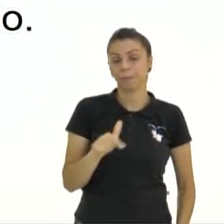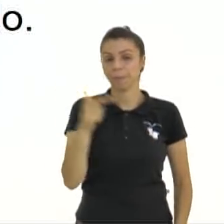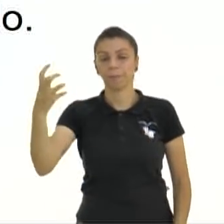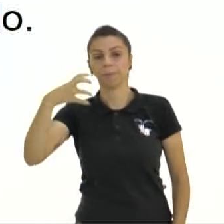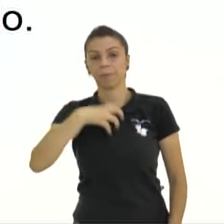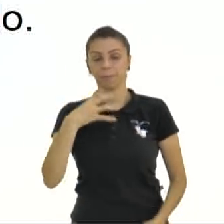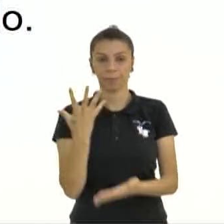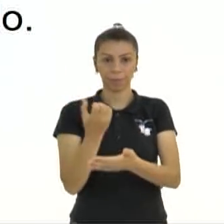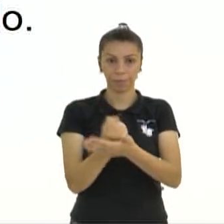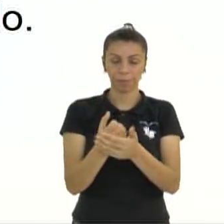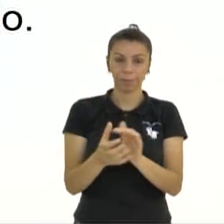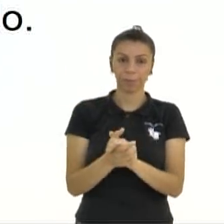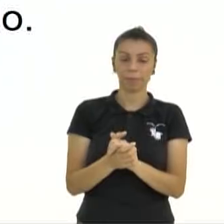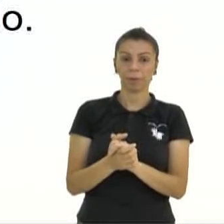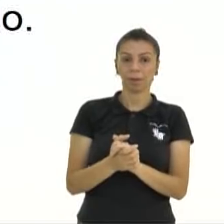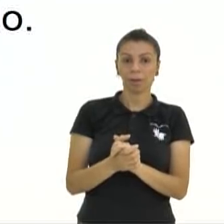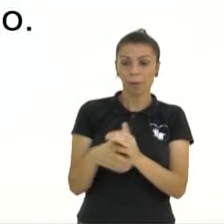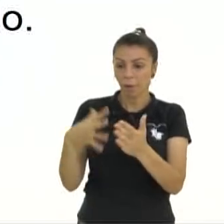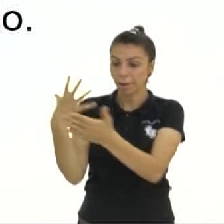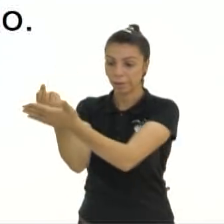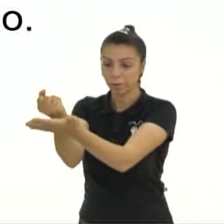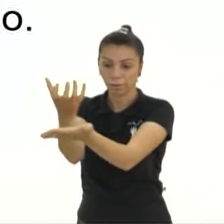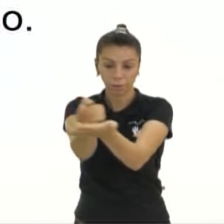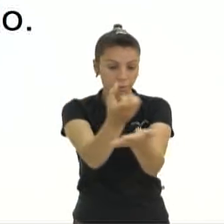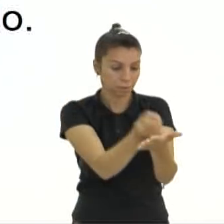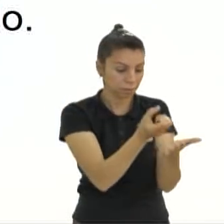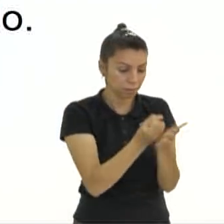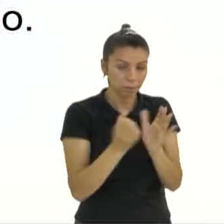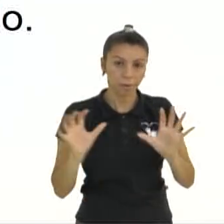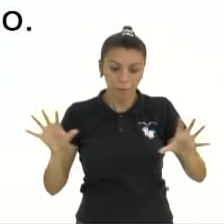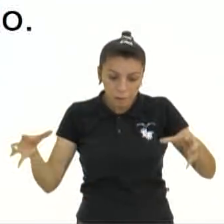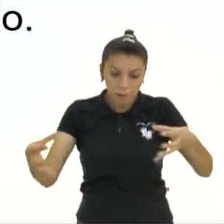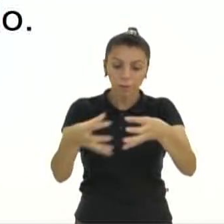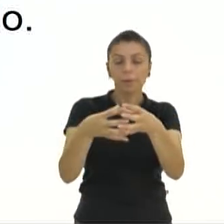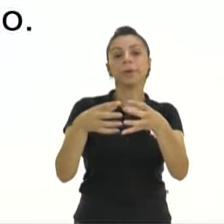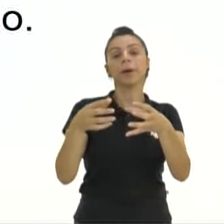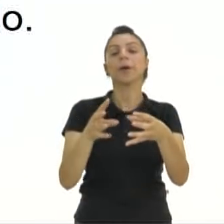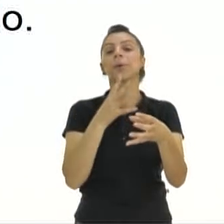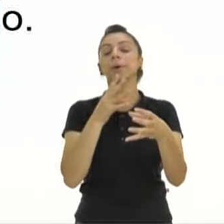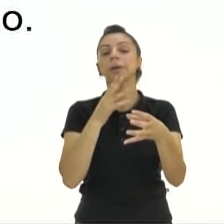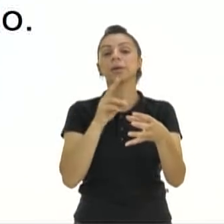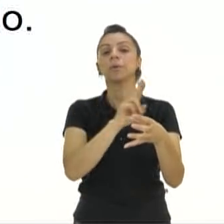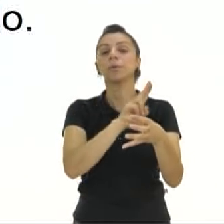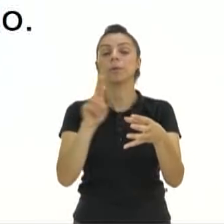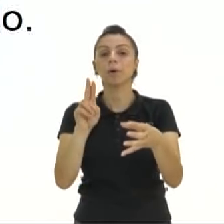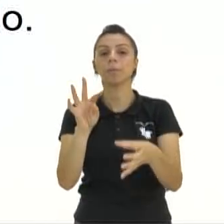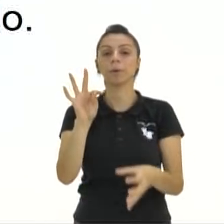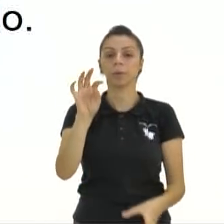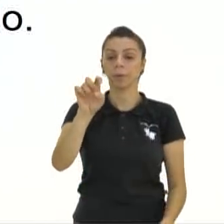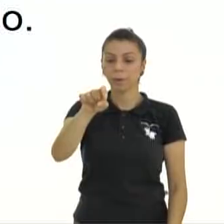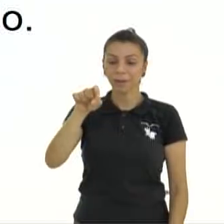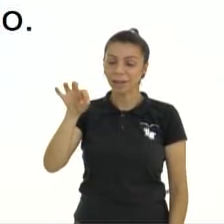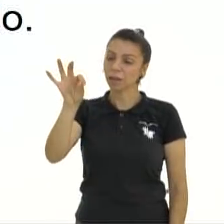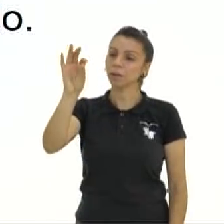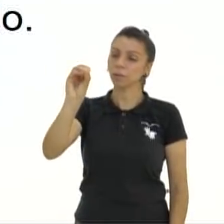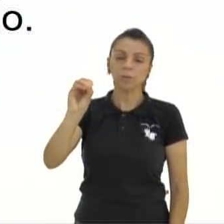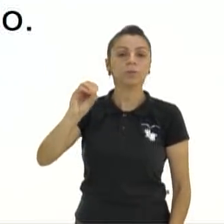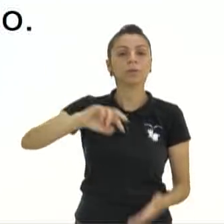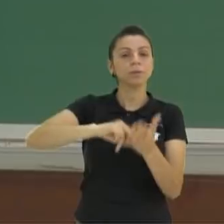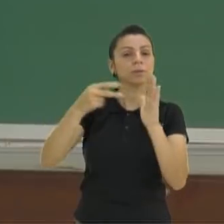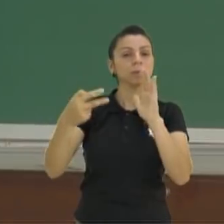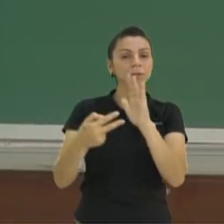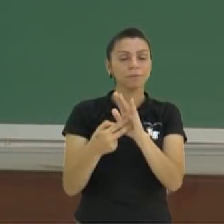O conjunto desses registros é conhecido como texto, que significa tecido. A palavra texto vem do